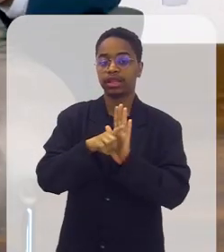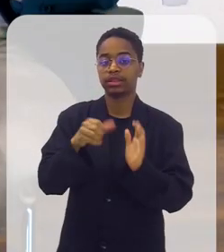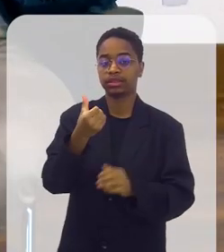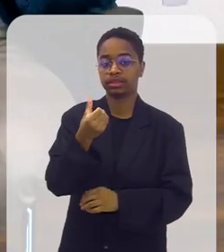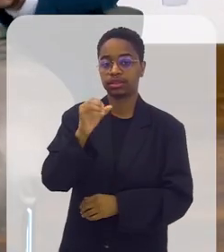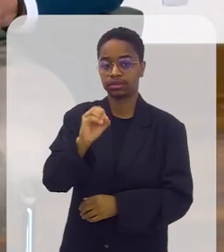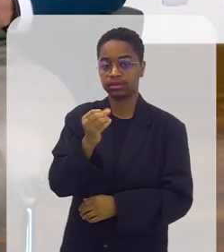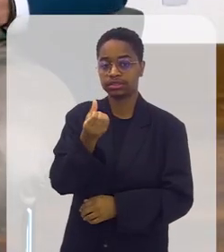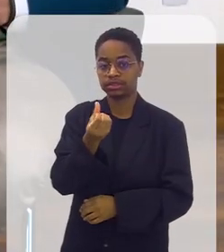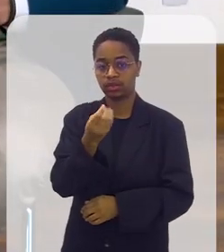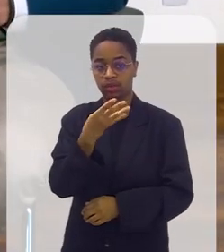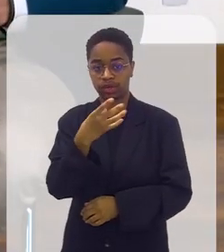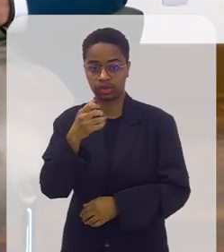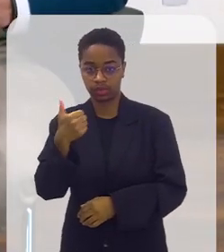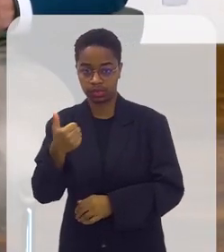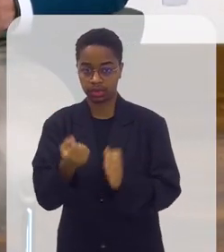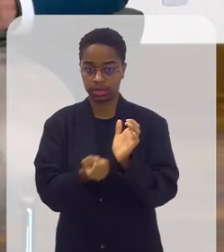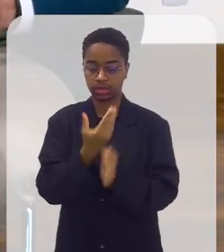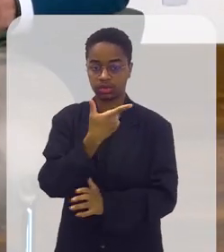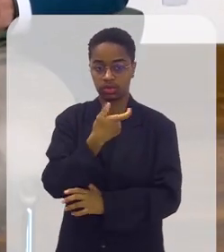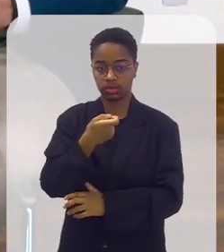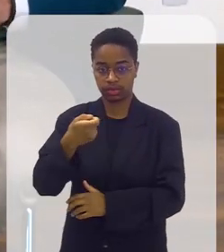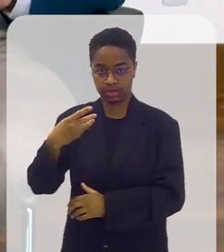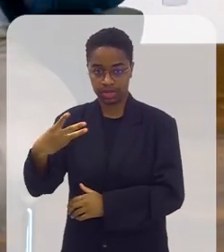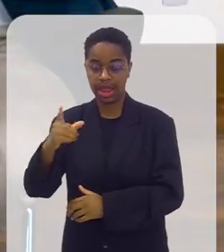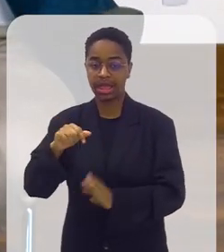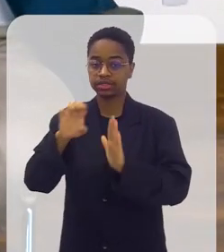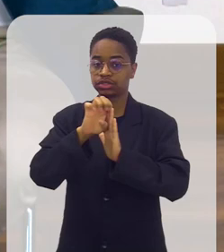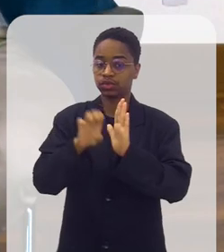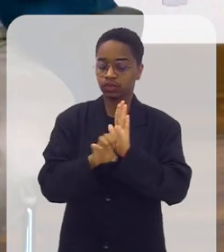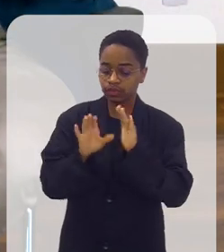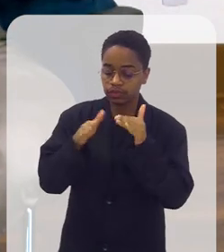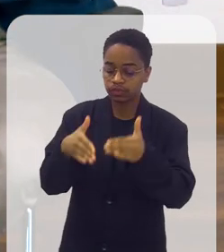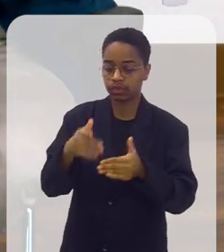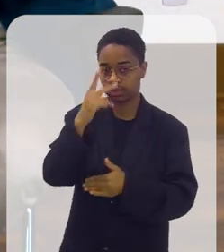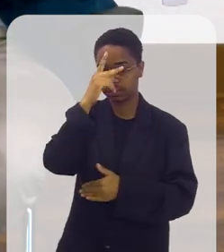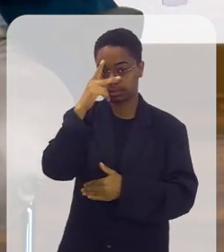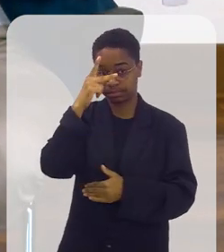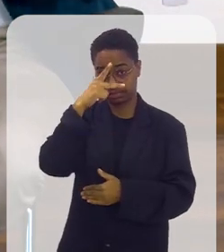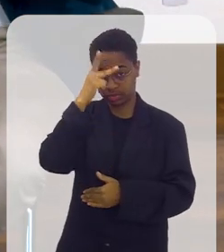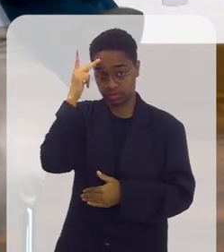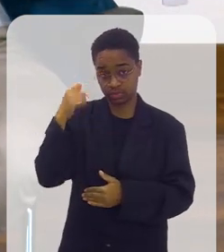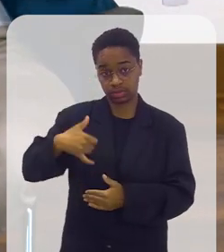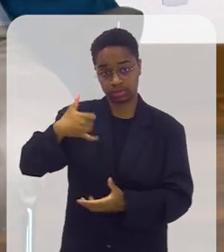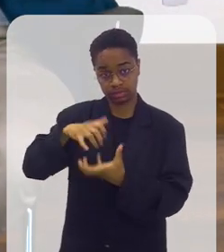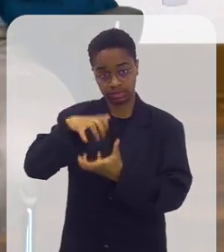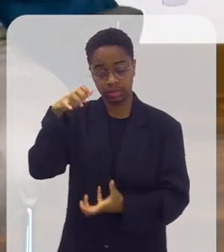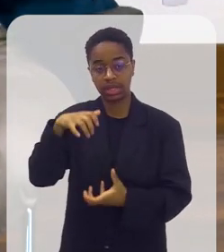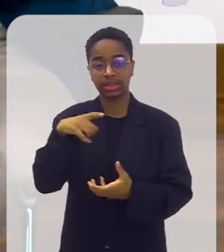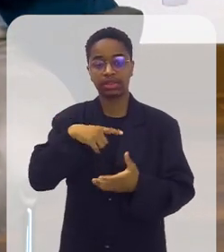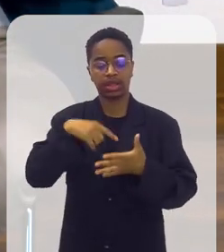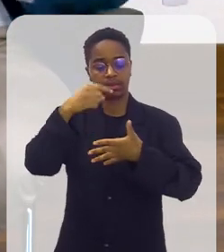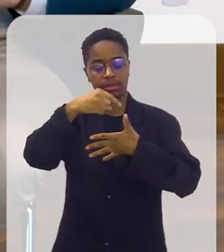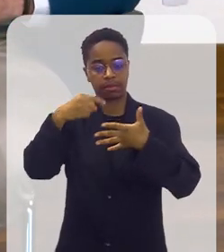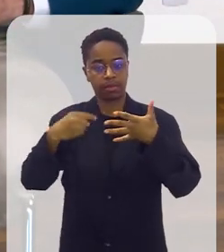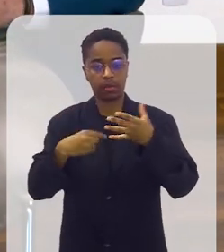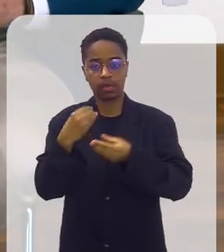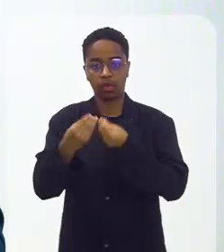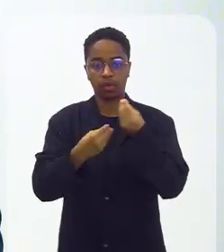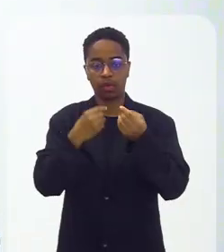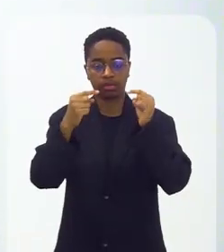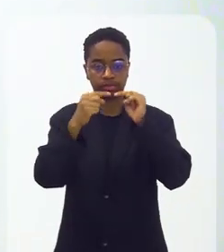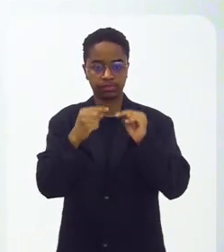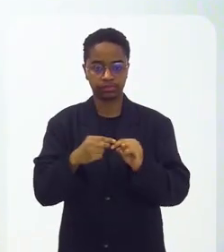2003, que é o Estatuto da Pessoa Idosa. Né, o estatuto que estabelece ali os parâmetros relacionados à cidadania da pessoa